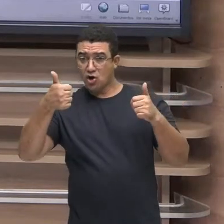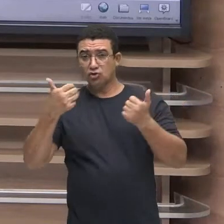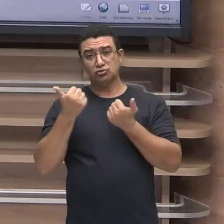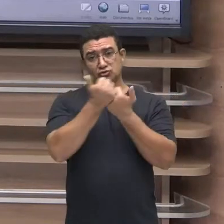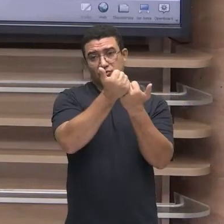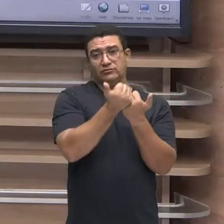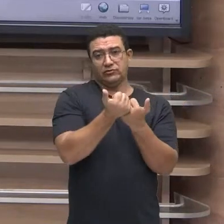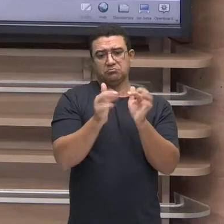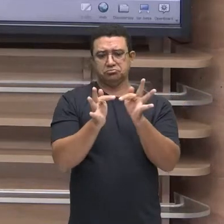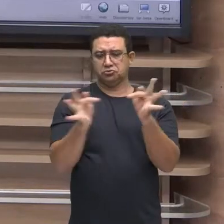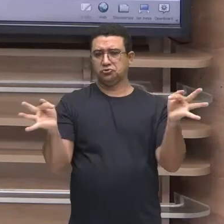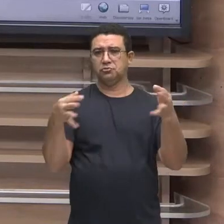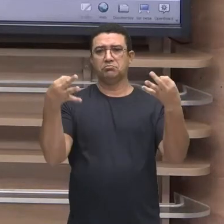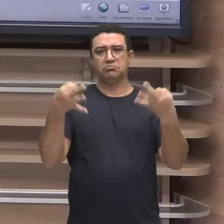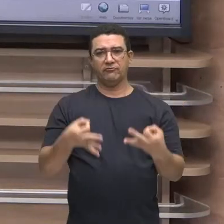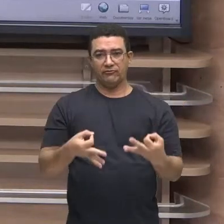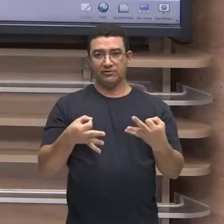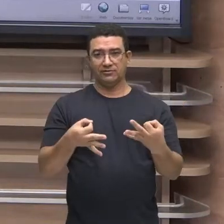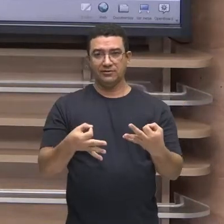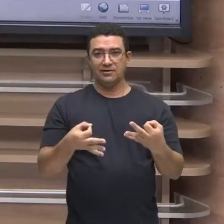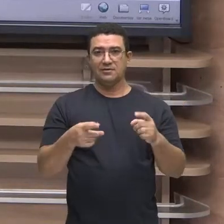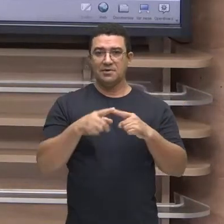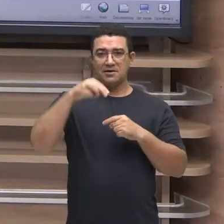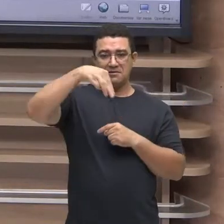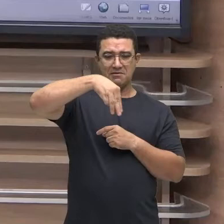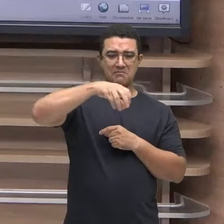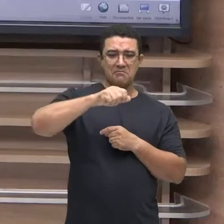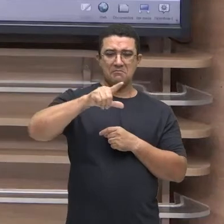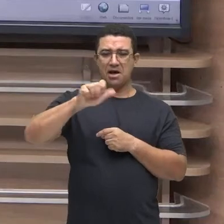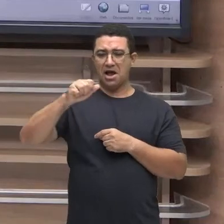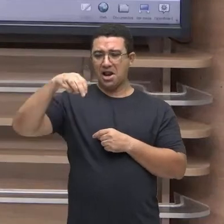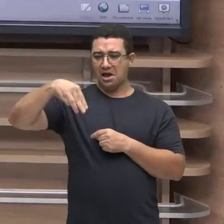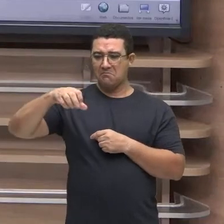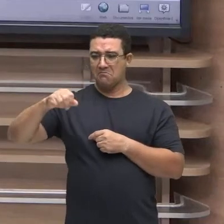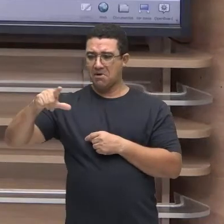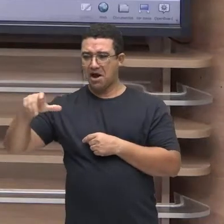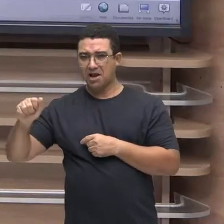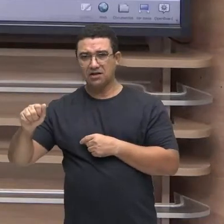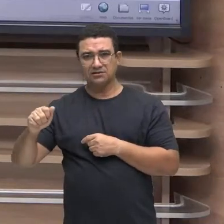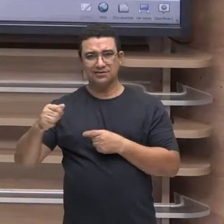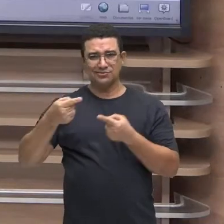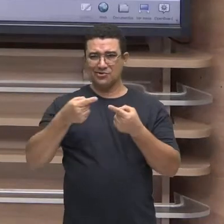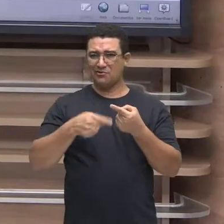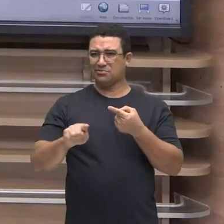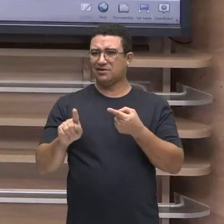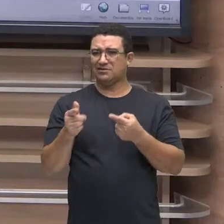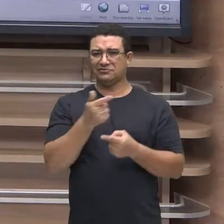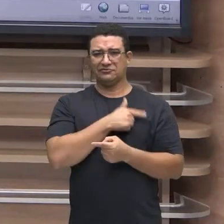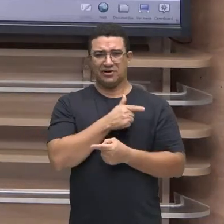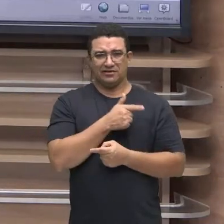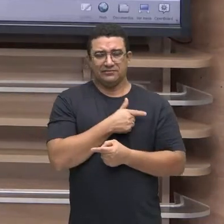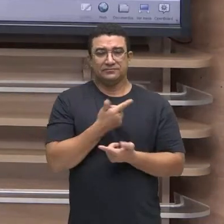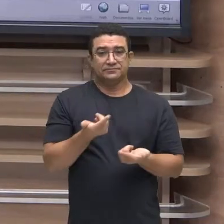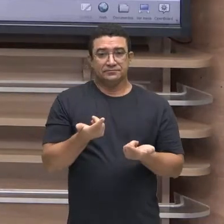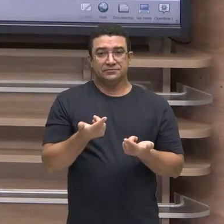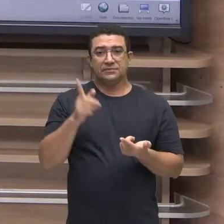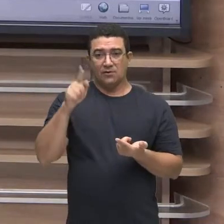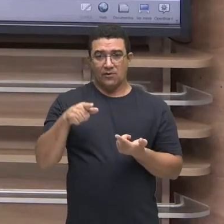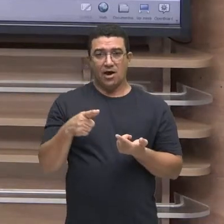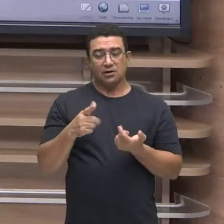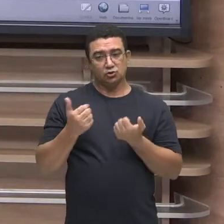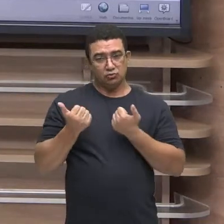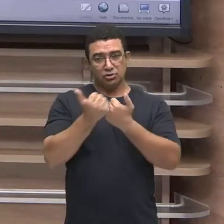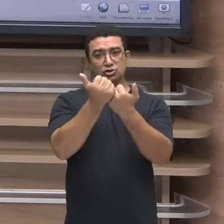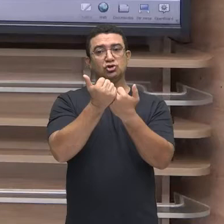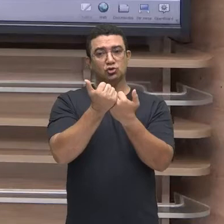ele está aí para isso. Então, ele tanto relaciona uma oração à outra, como substitui o nome